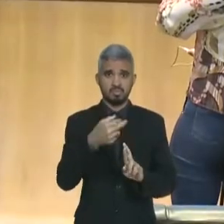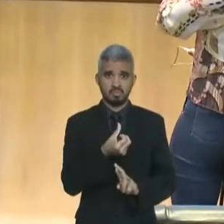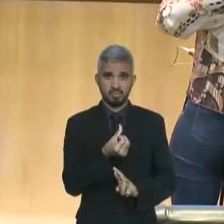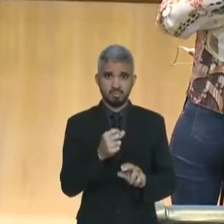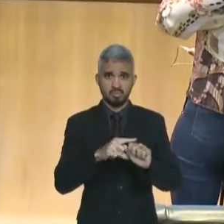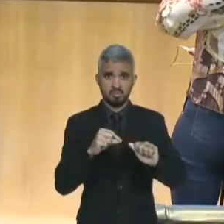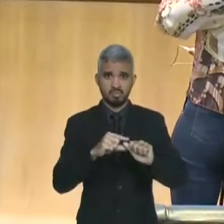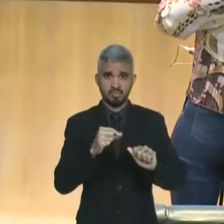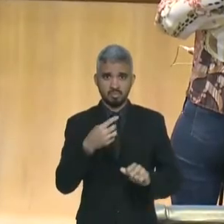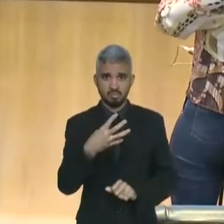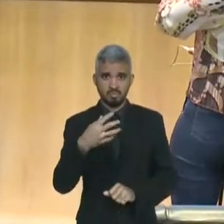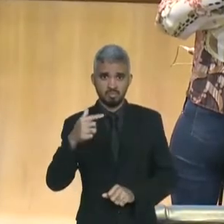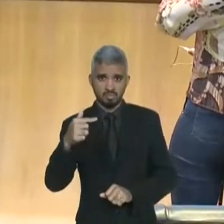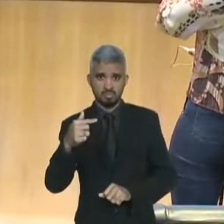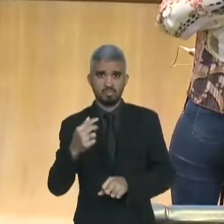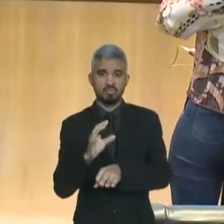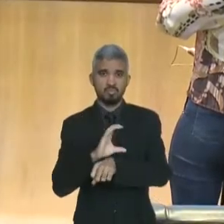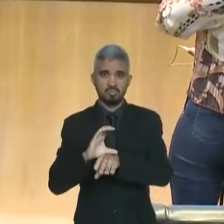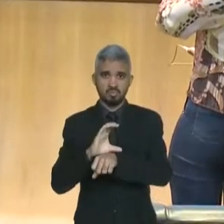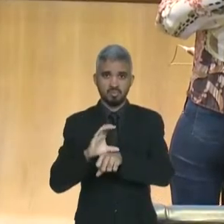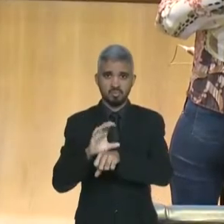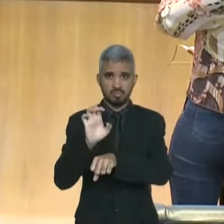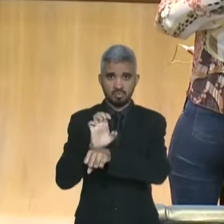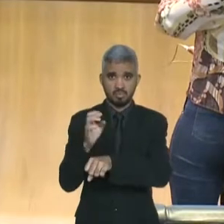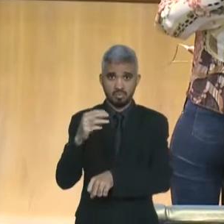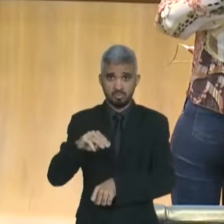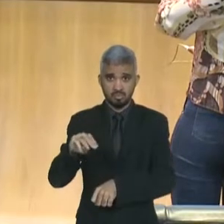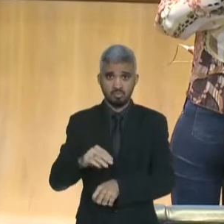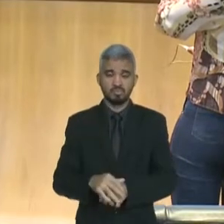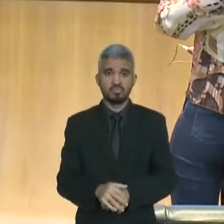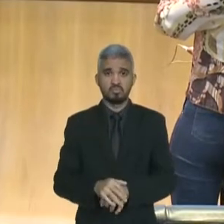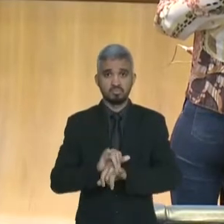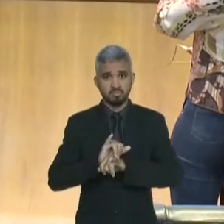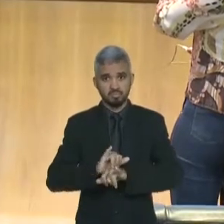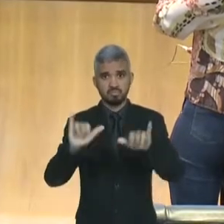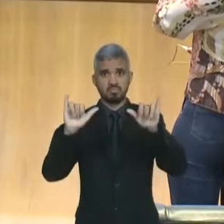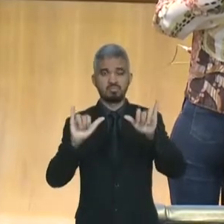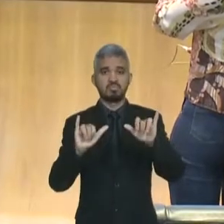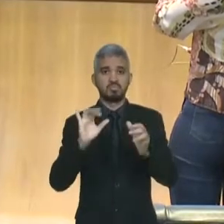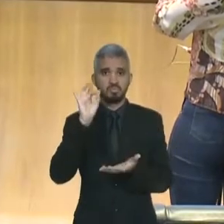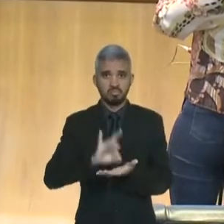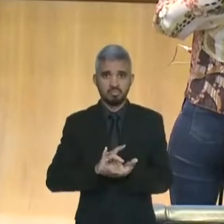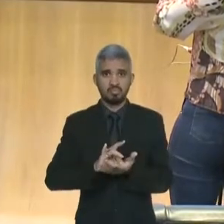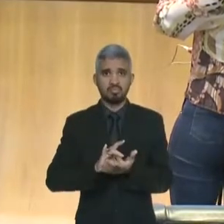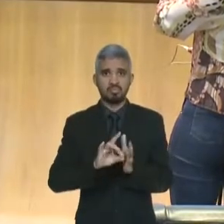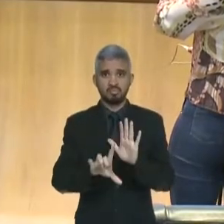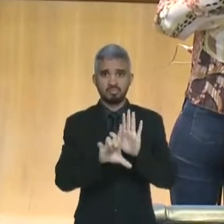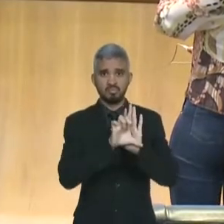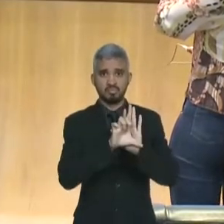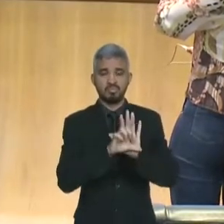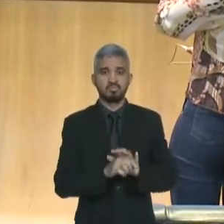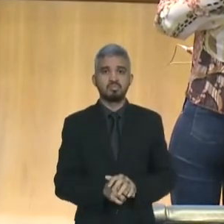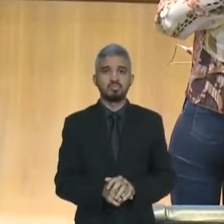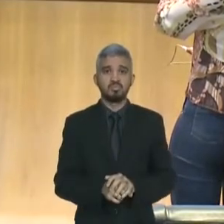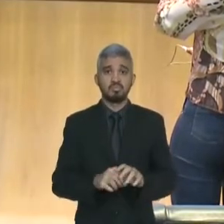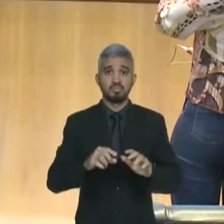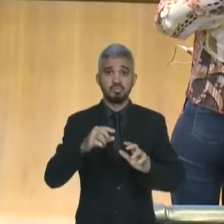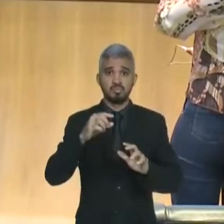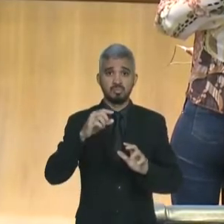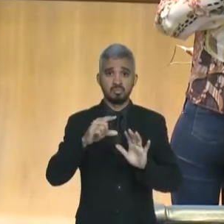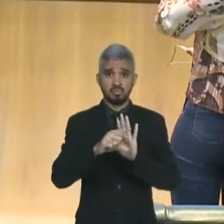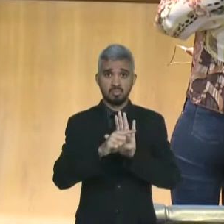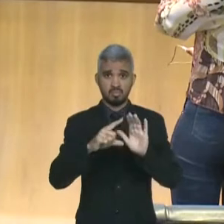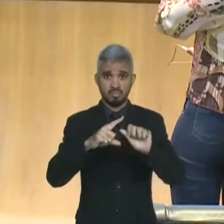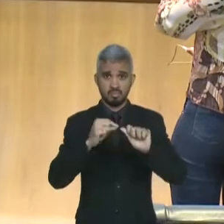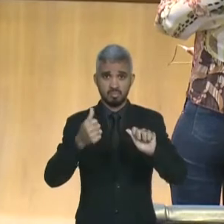espectro autista e seus familiares. Promulga a seguinte lei. Artigo 1º. Ficam as salas de cinema localizadas